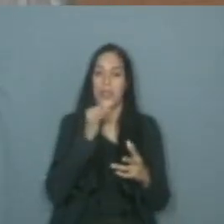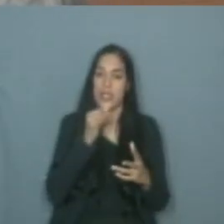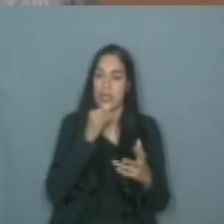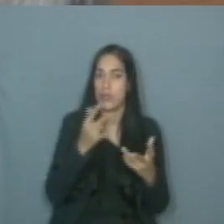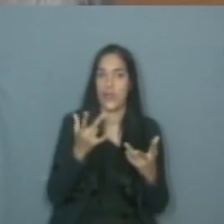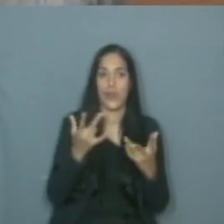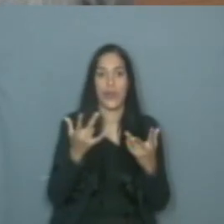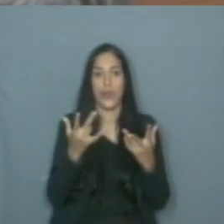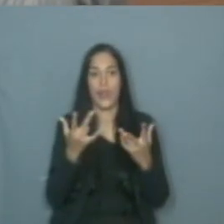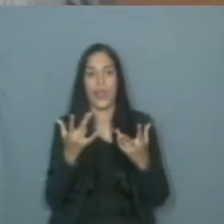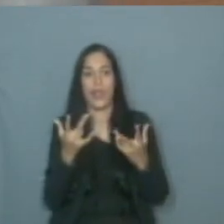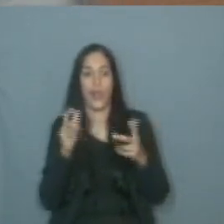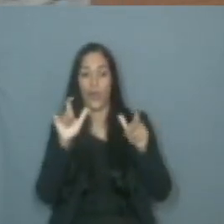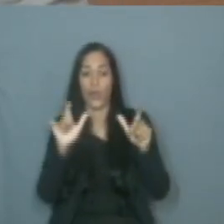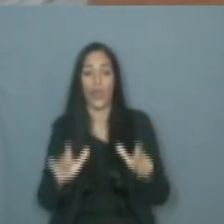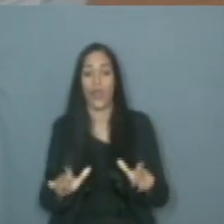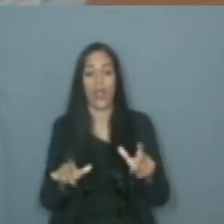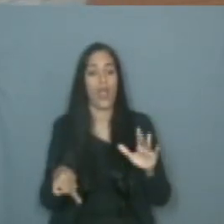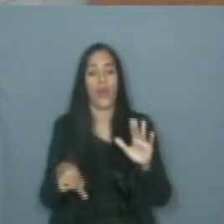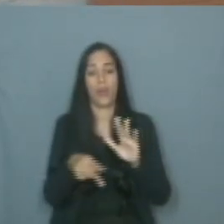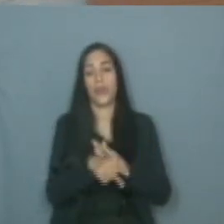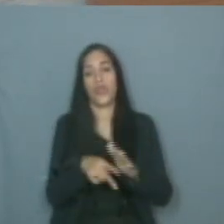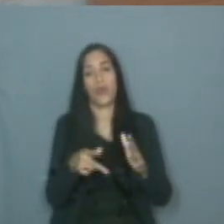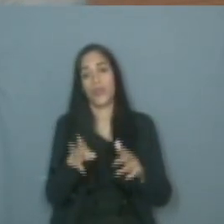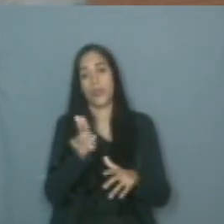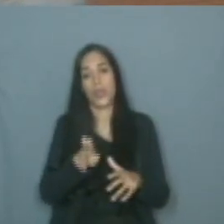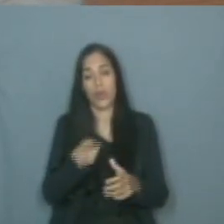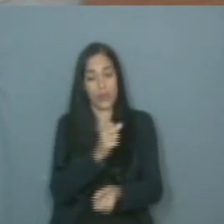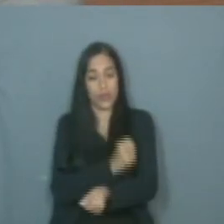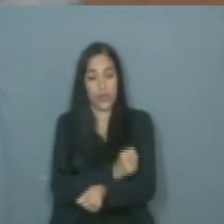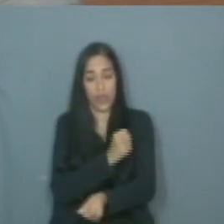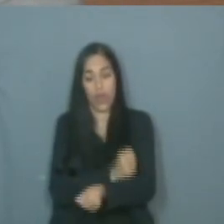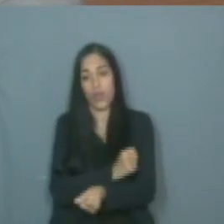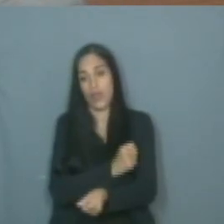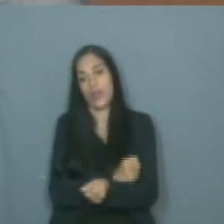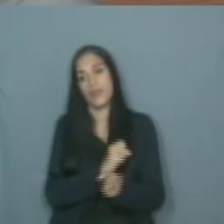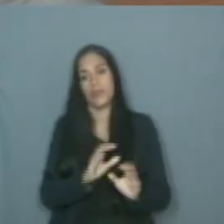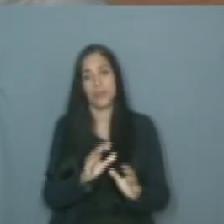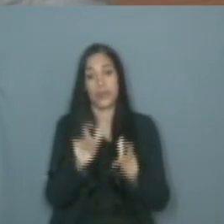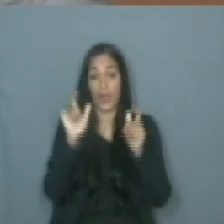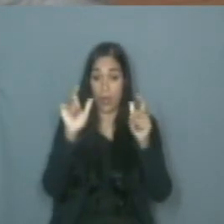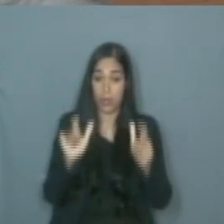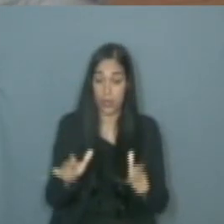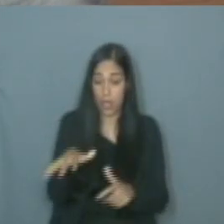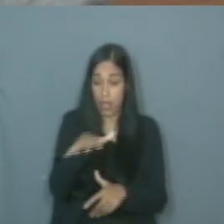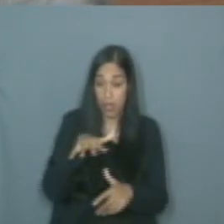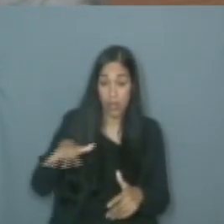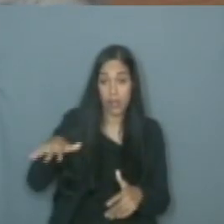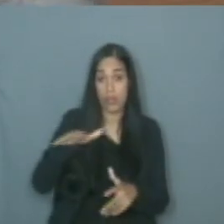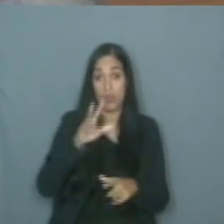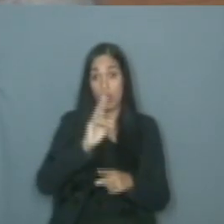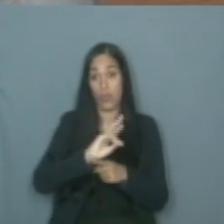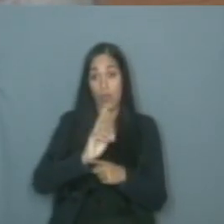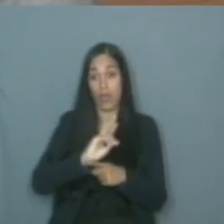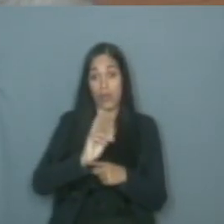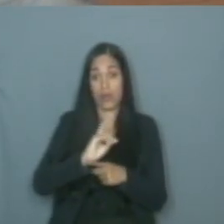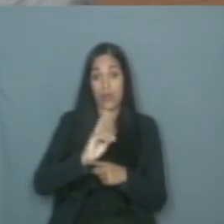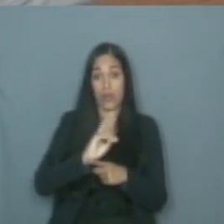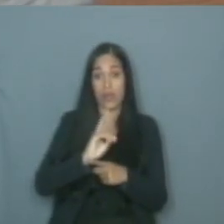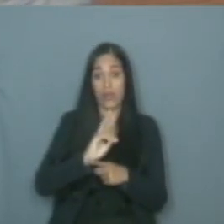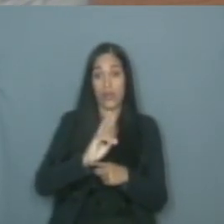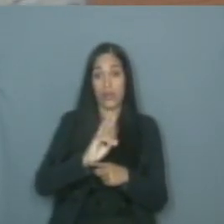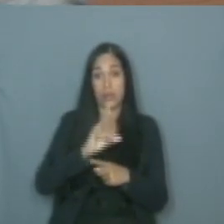tapume nem indicação de que o terreno pertence à prefeitura. Ou seja, era para ser um terreno guardado